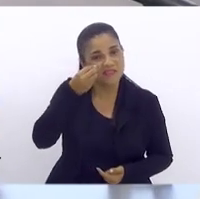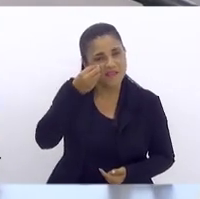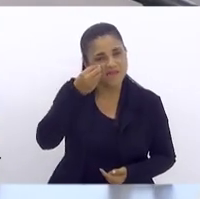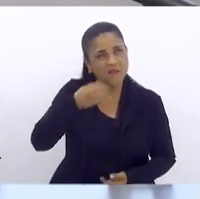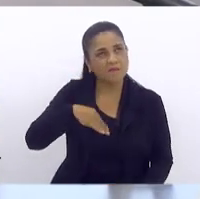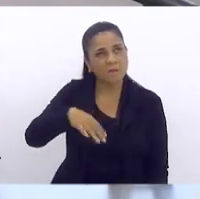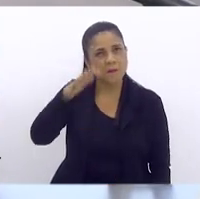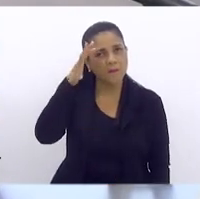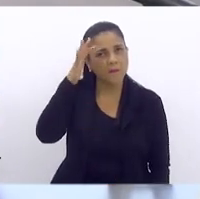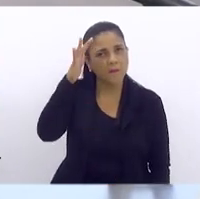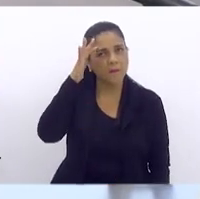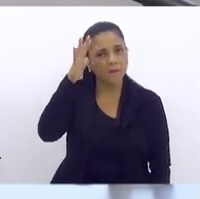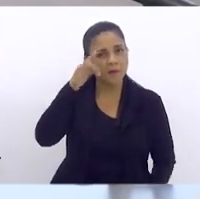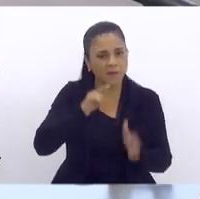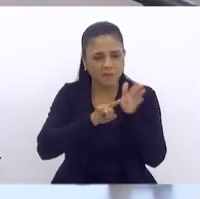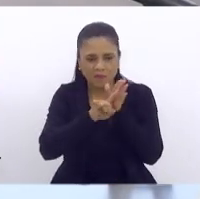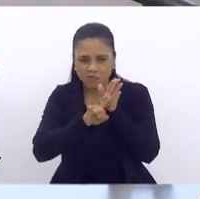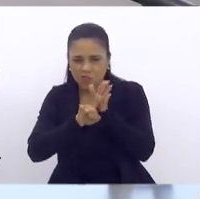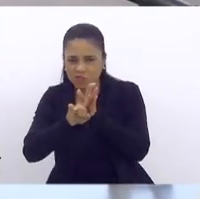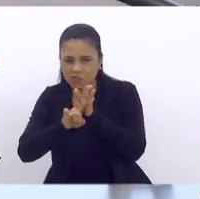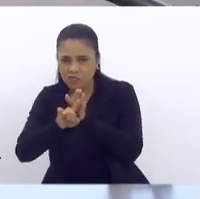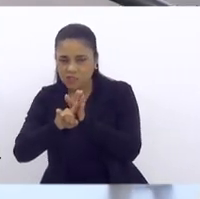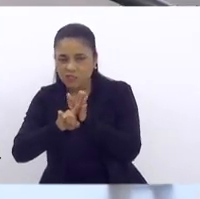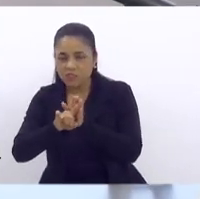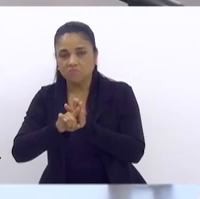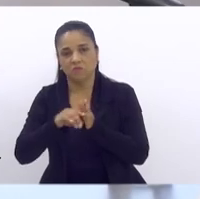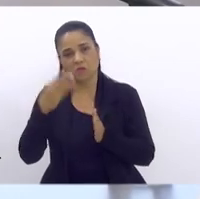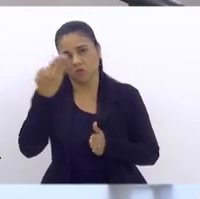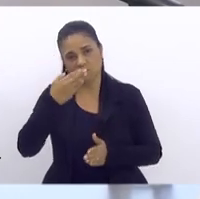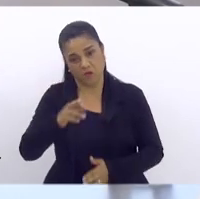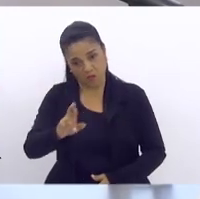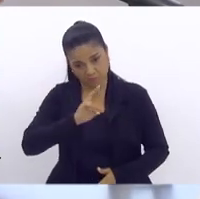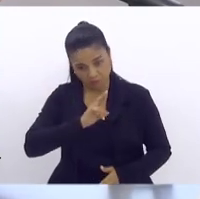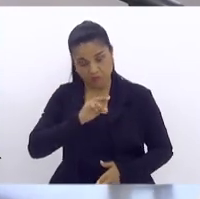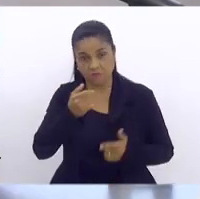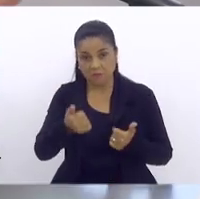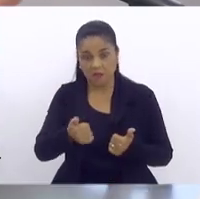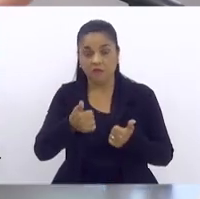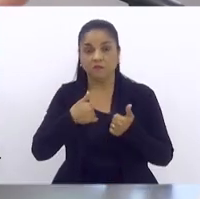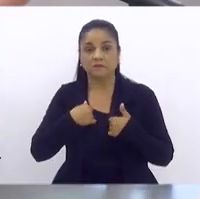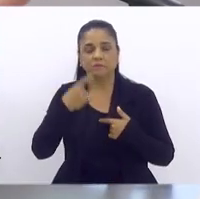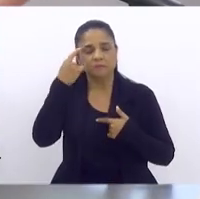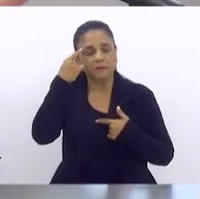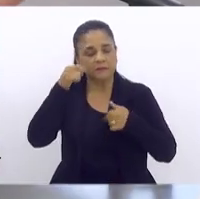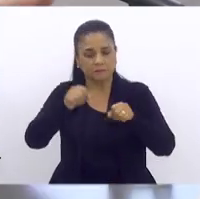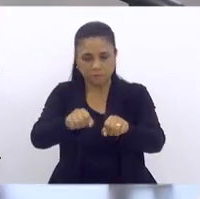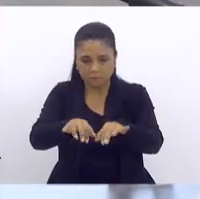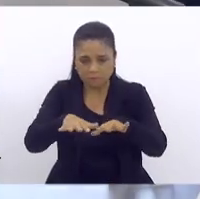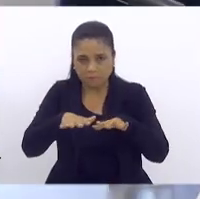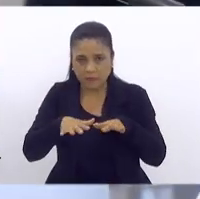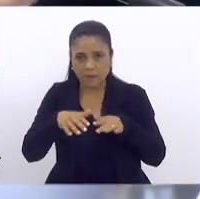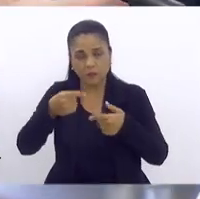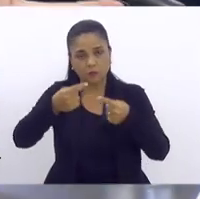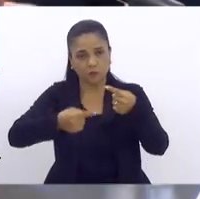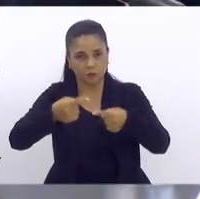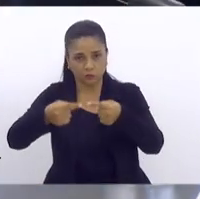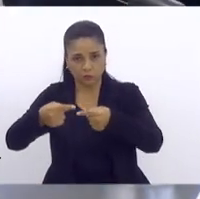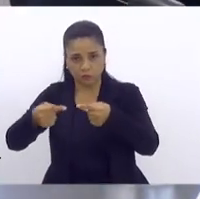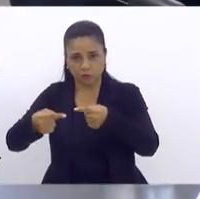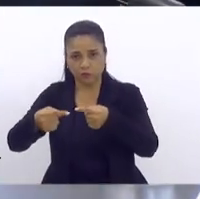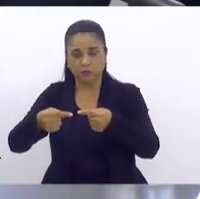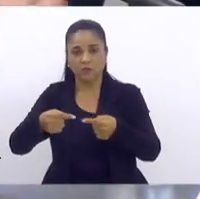na sua pesquisa, eu não li o resultado, mas vou lê-la, e trazer para o Parlamento Fluminense. Né? Lá só